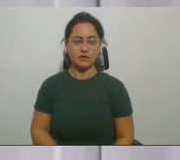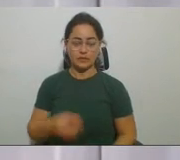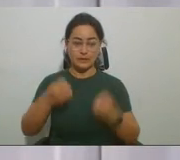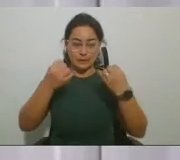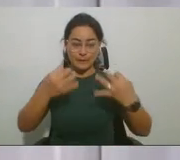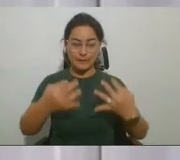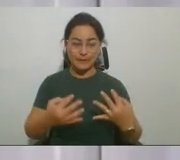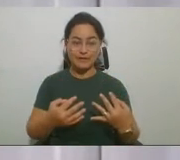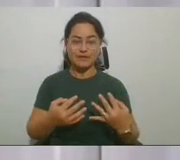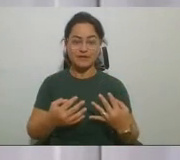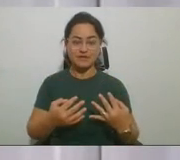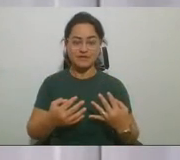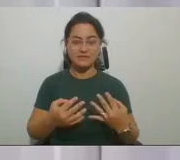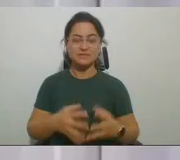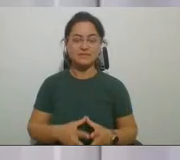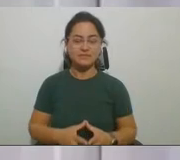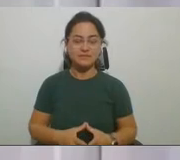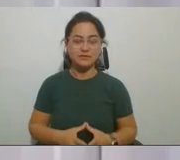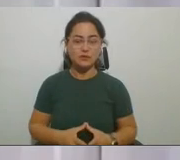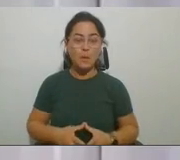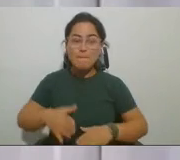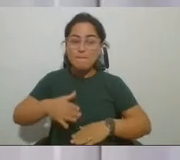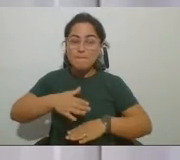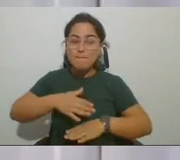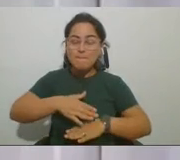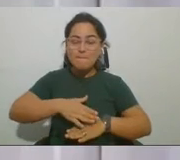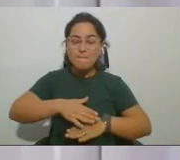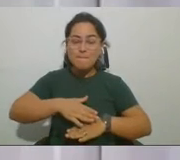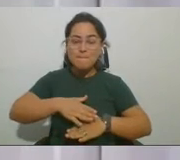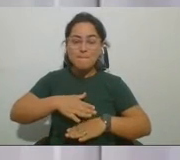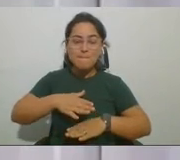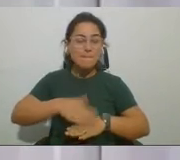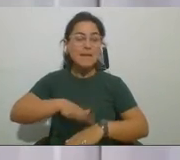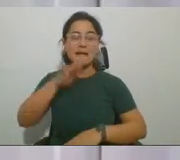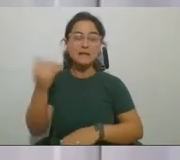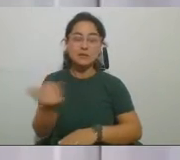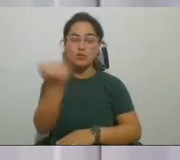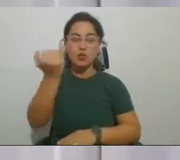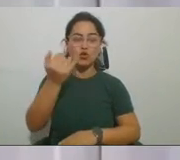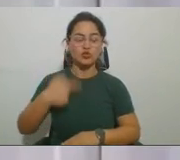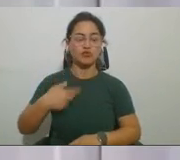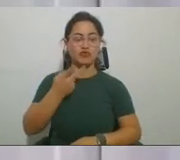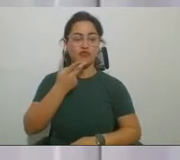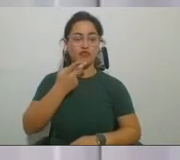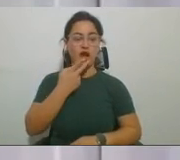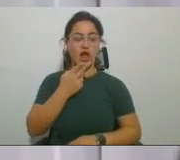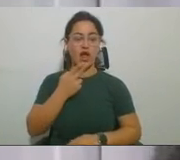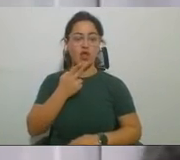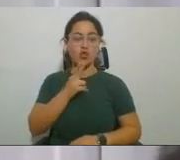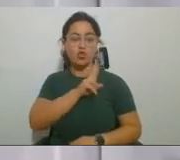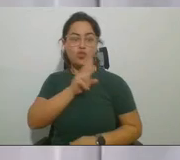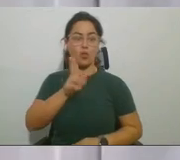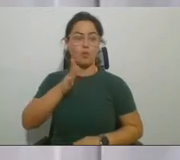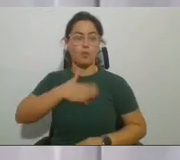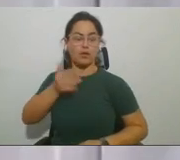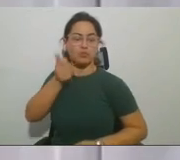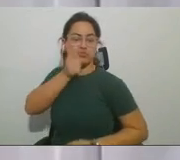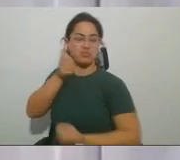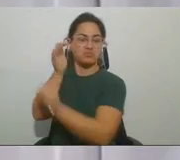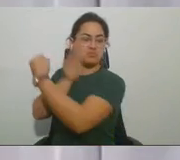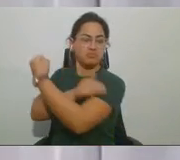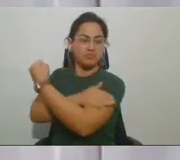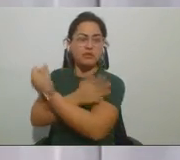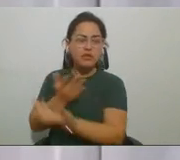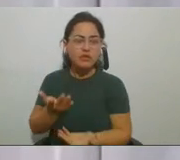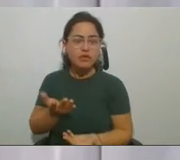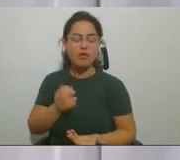é o mais importante que as pessoas se definam, principalmente as mulheres ou pessoas trans,